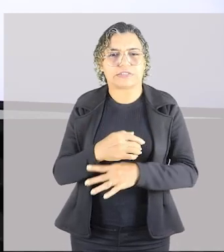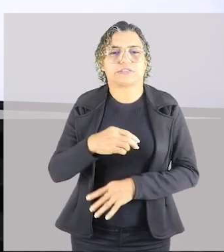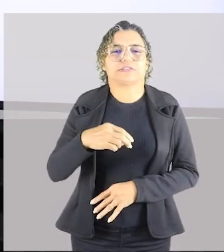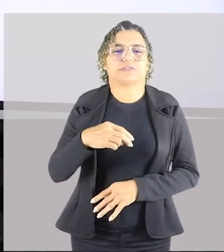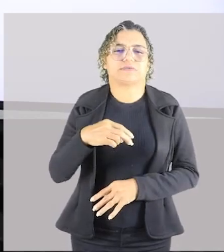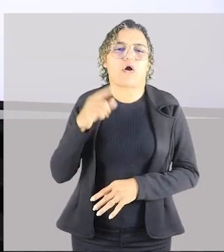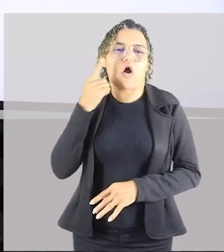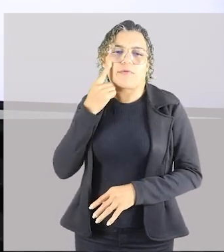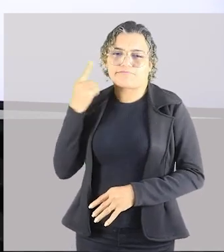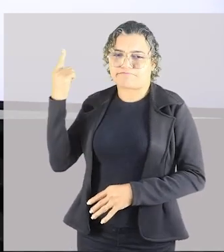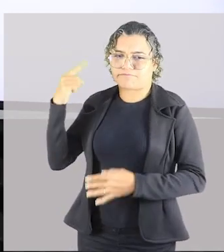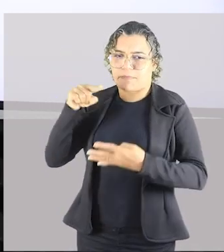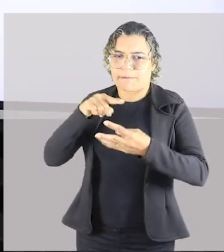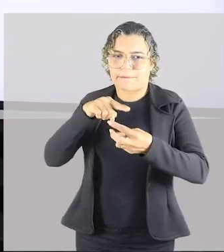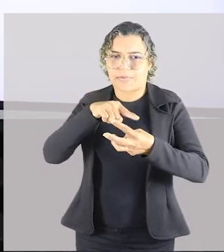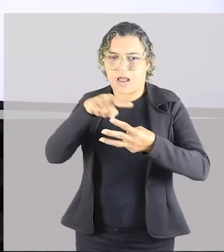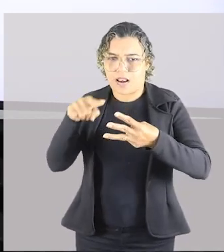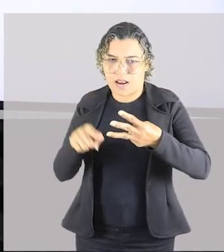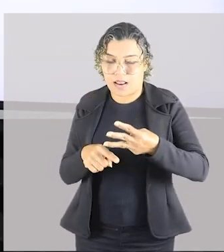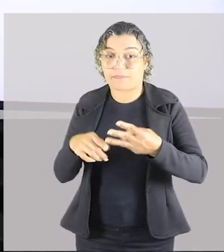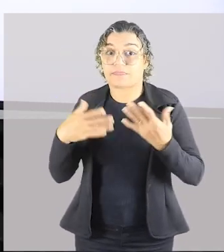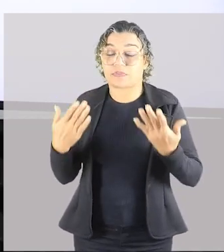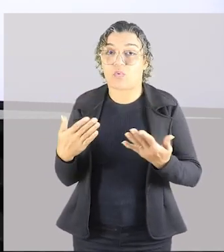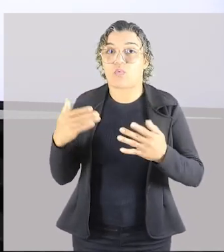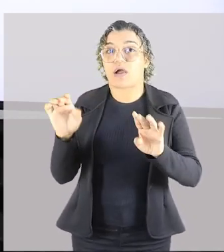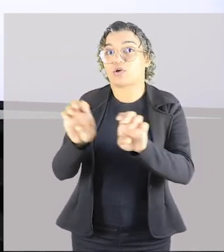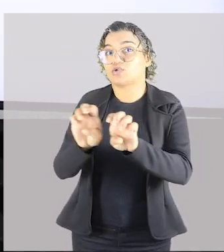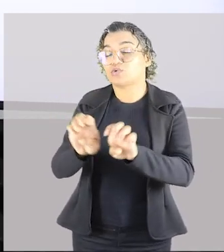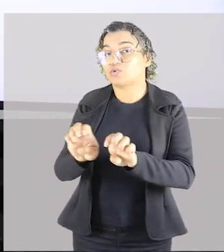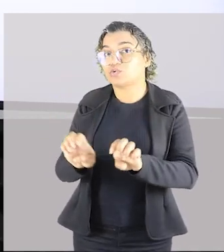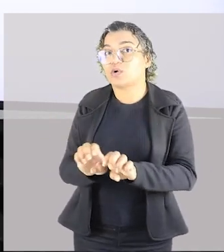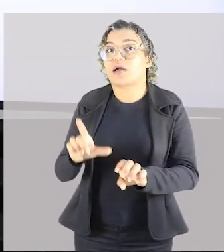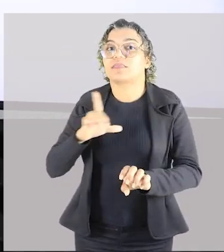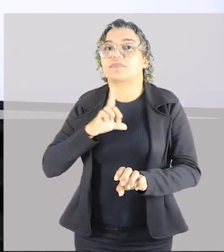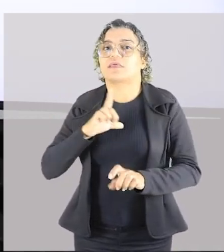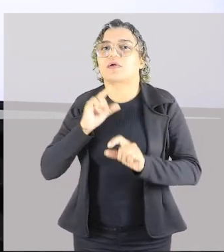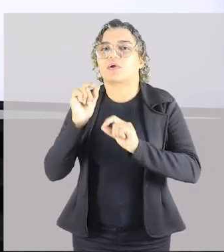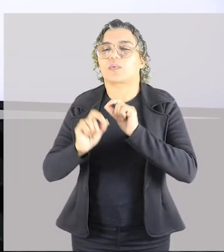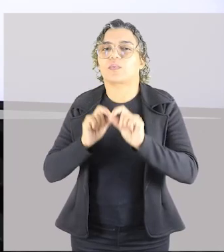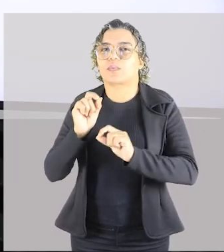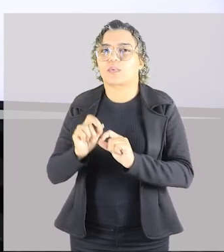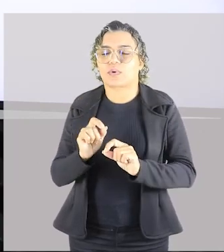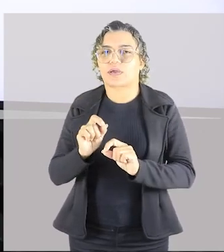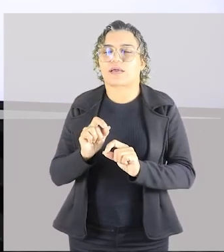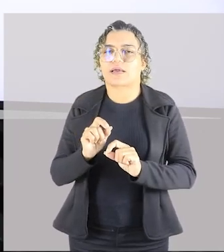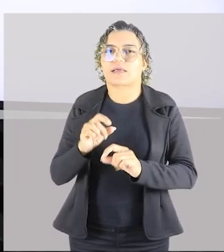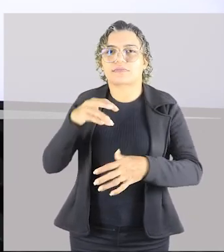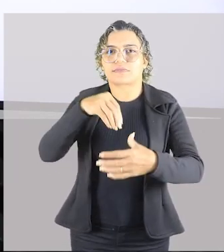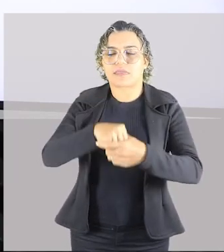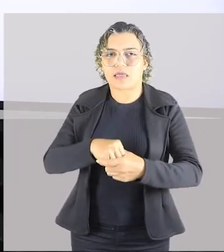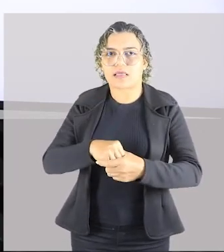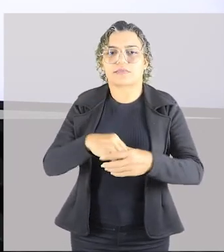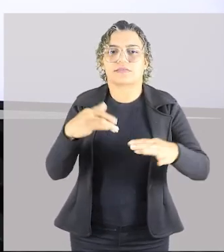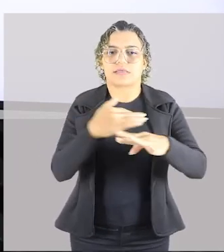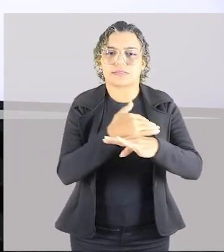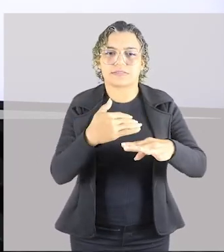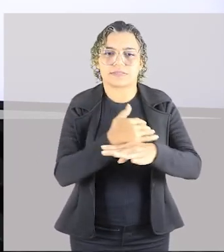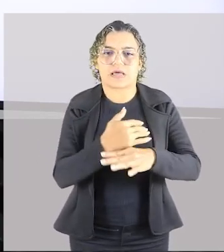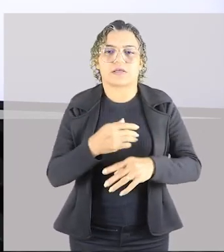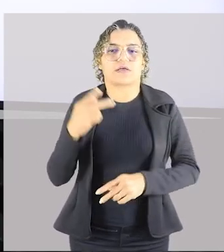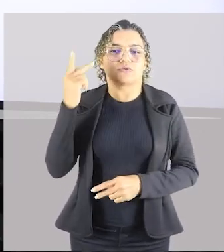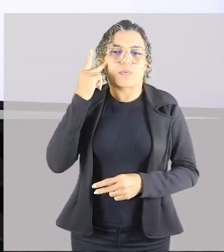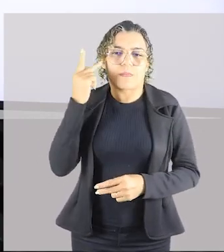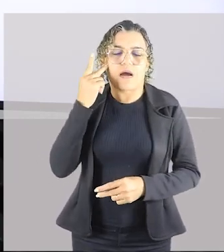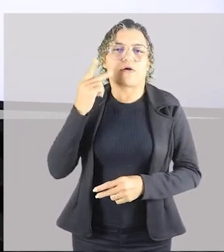quê? As estruturas que têm maior poder de influência vão estar situadas dentro das metrópoles nacionais, por exemplo, São Paulo,